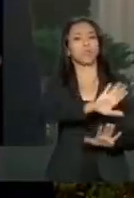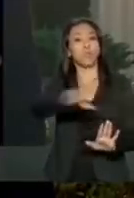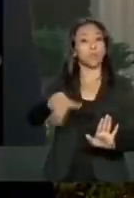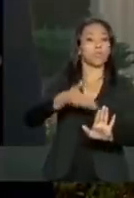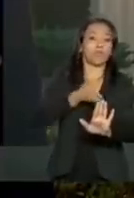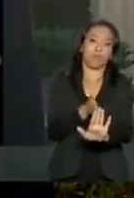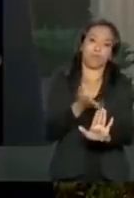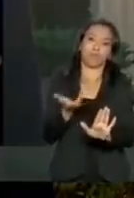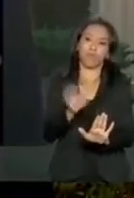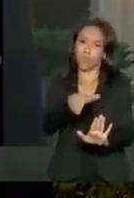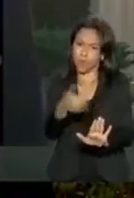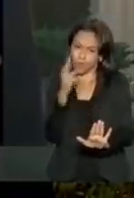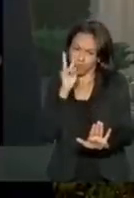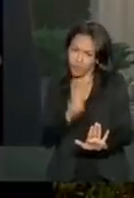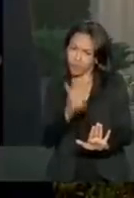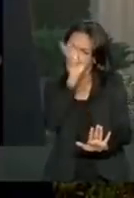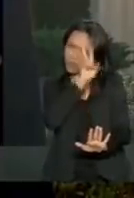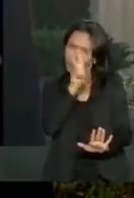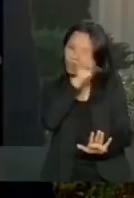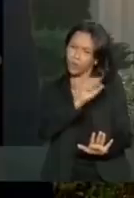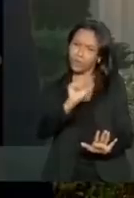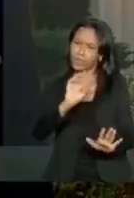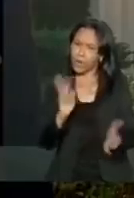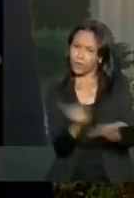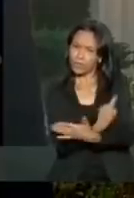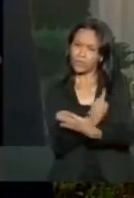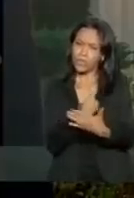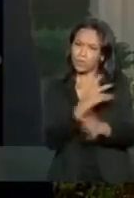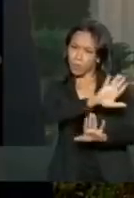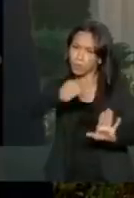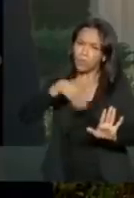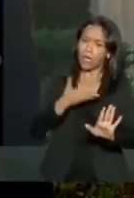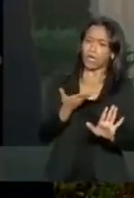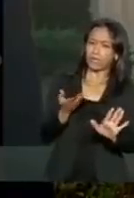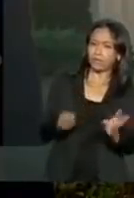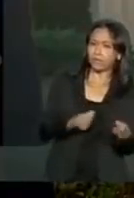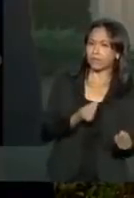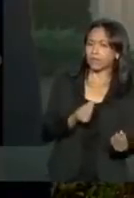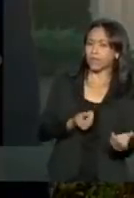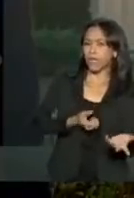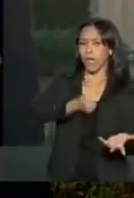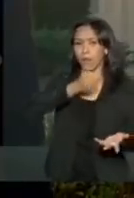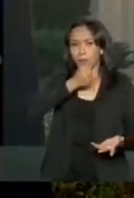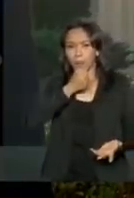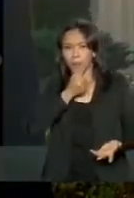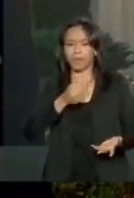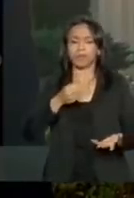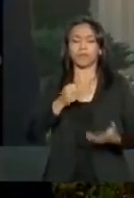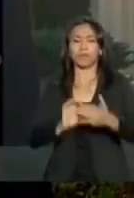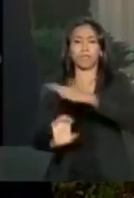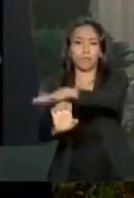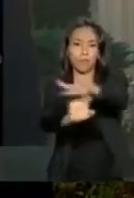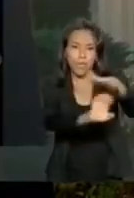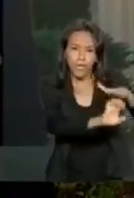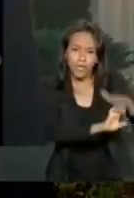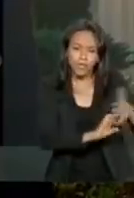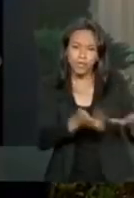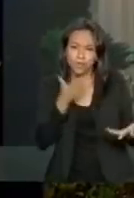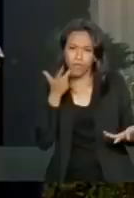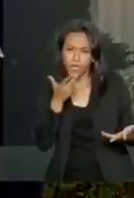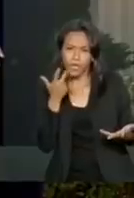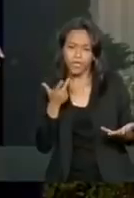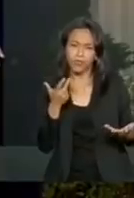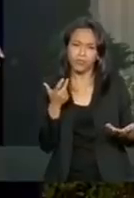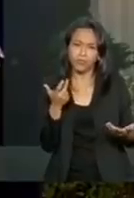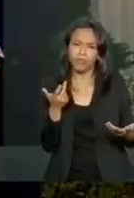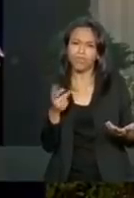quando ouvimos as histórias de bastidores, os pronunciamentos feitos em várias empresas e vemos o nível, em